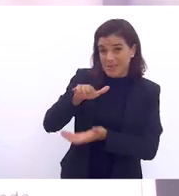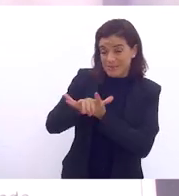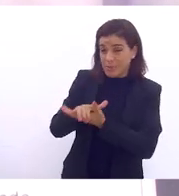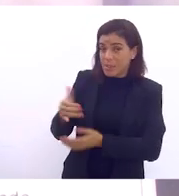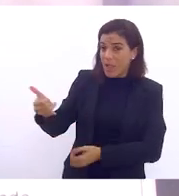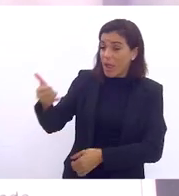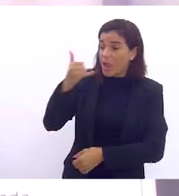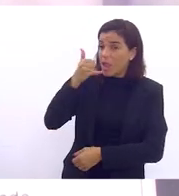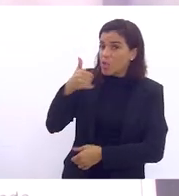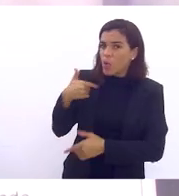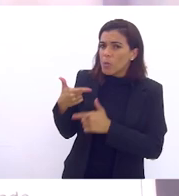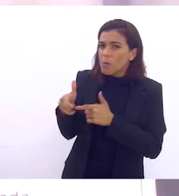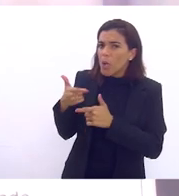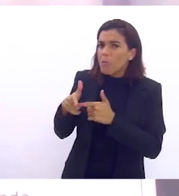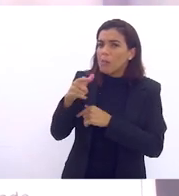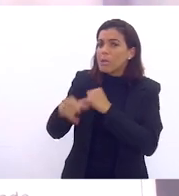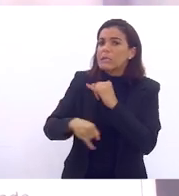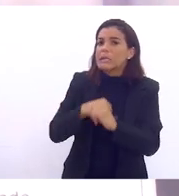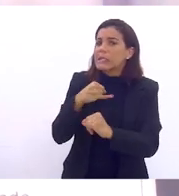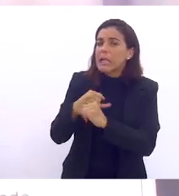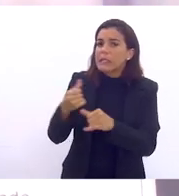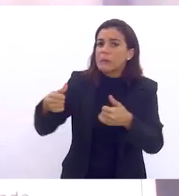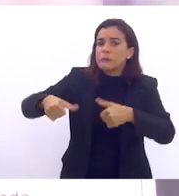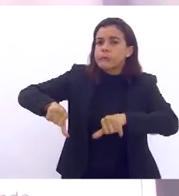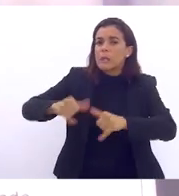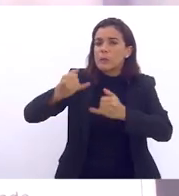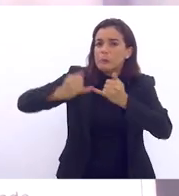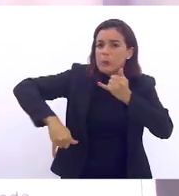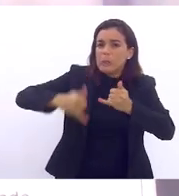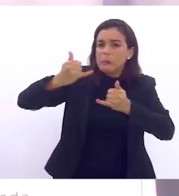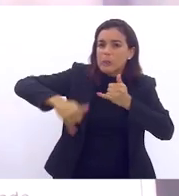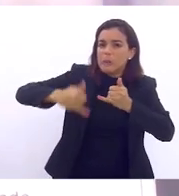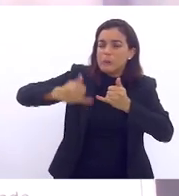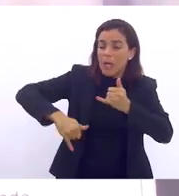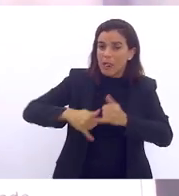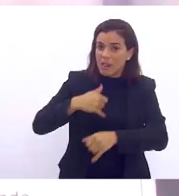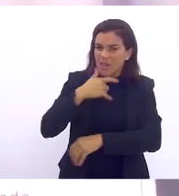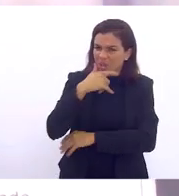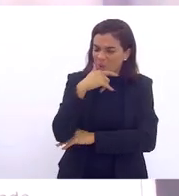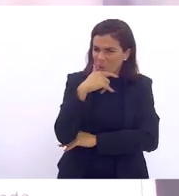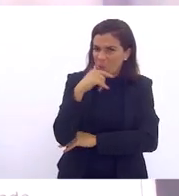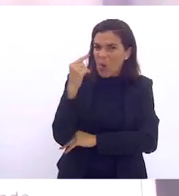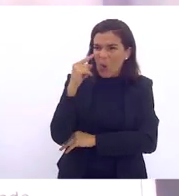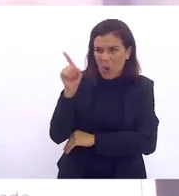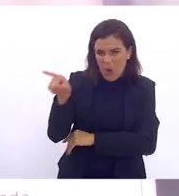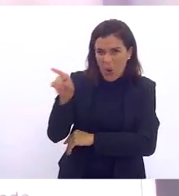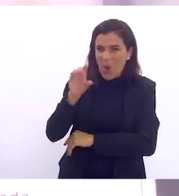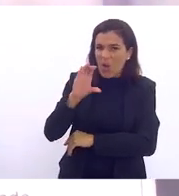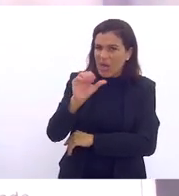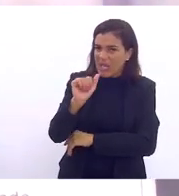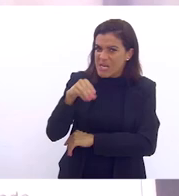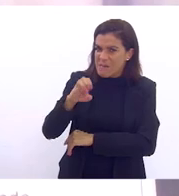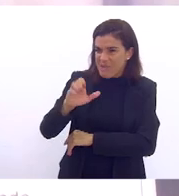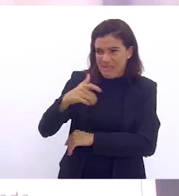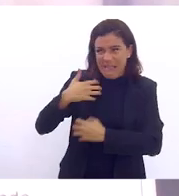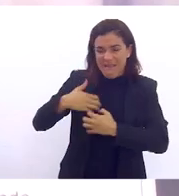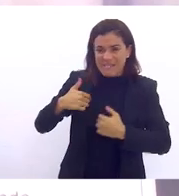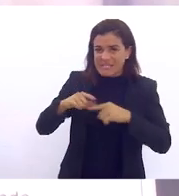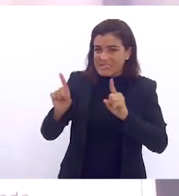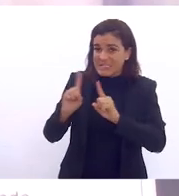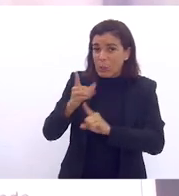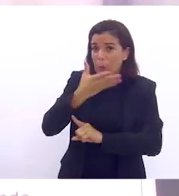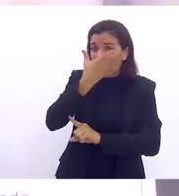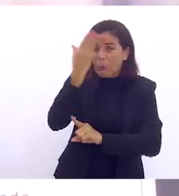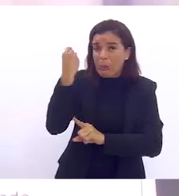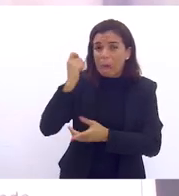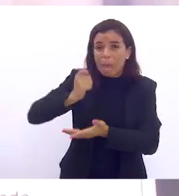ó tô com algum problema na internet que a internet não tá funcionando direito eu falei olha Camila você não fica chateada comigo mas eu esqueci de